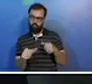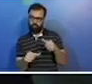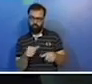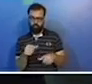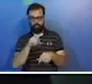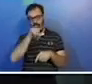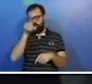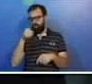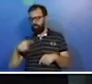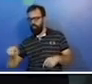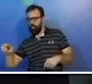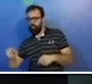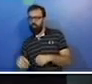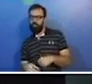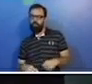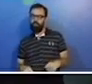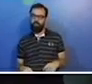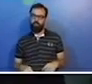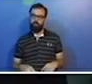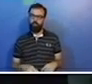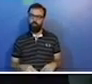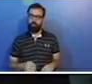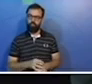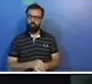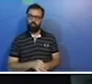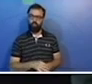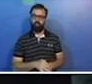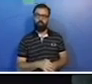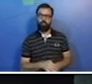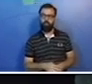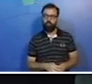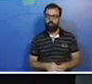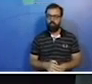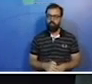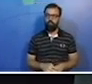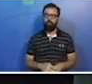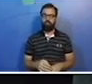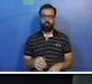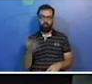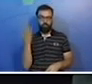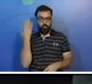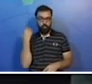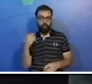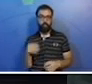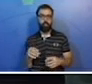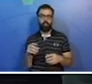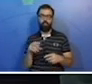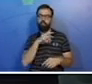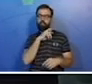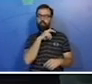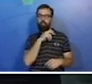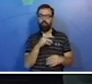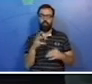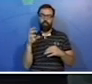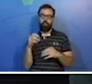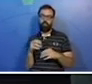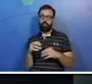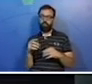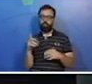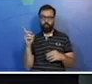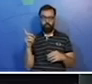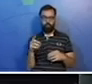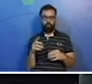mesmo? Não é. Ó, até na cobra é o mesmo. Mas antes, quem se alimentava da cobra era o gavião. Agora